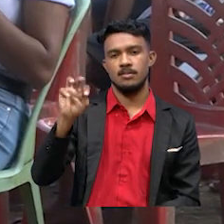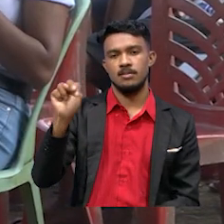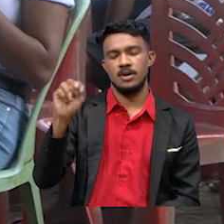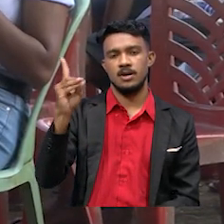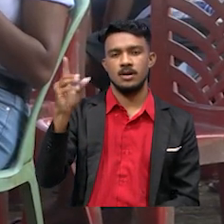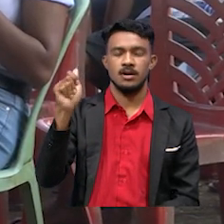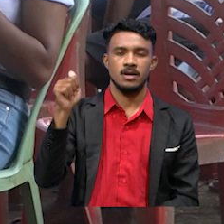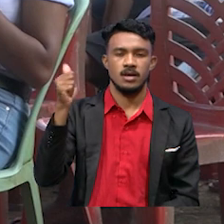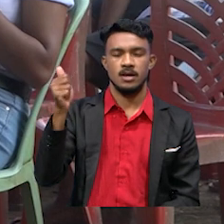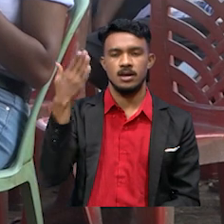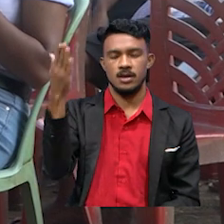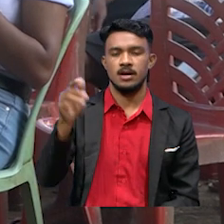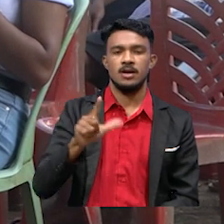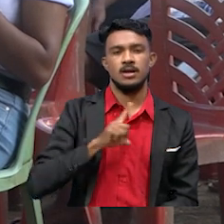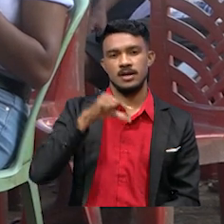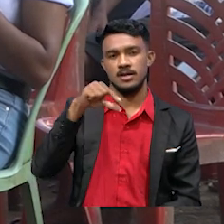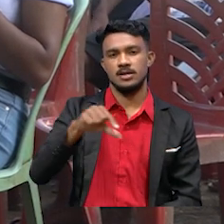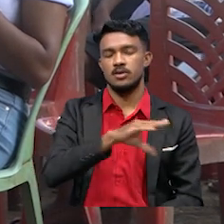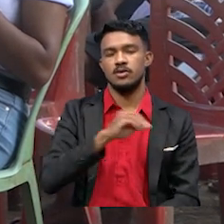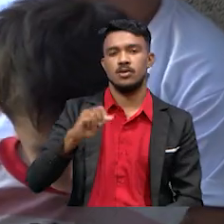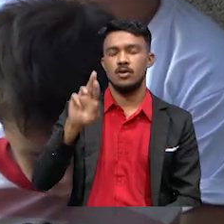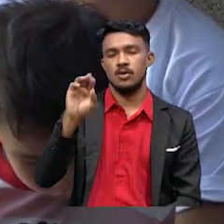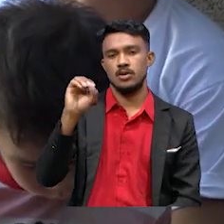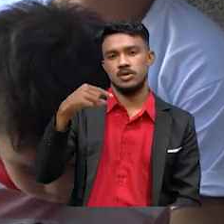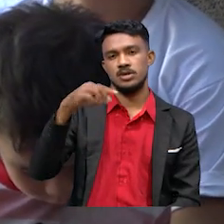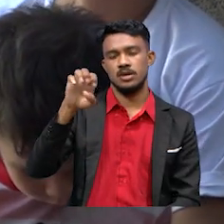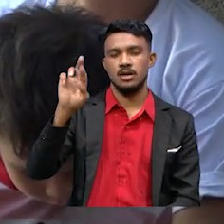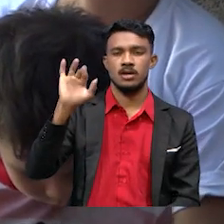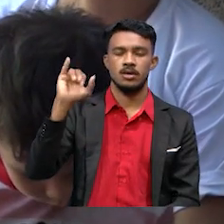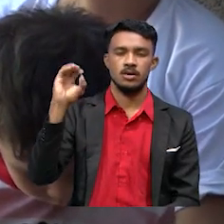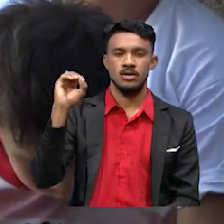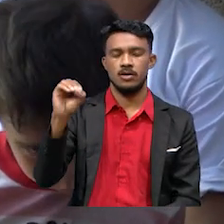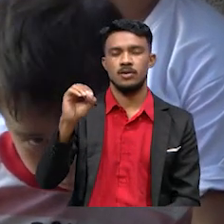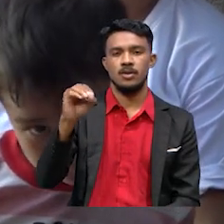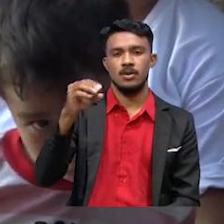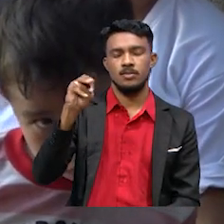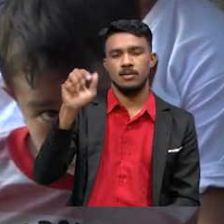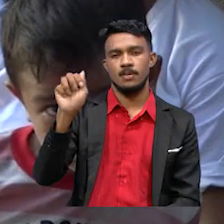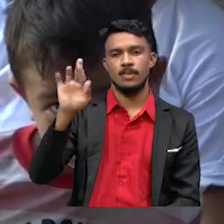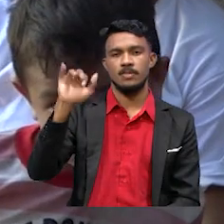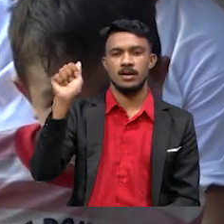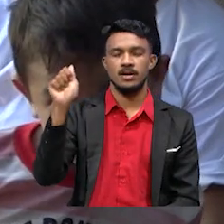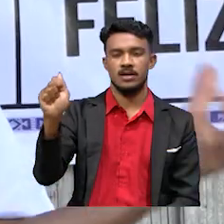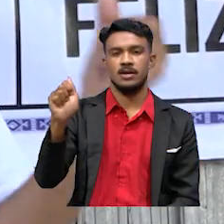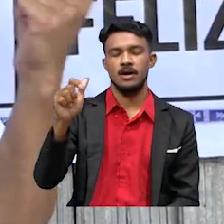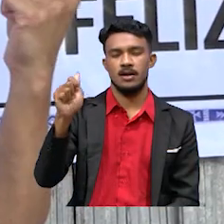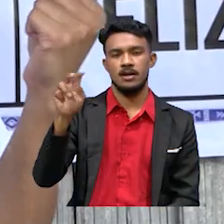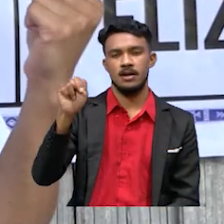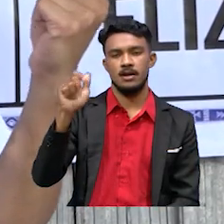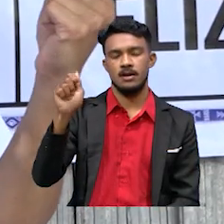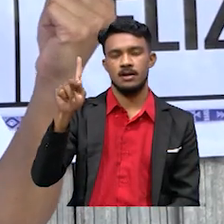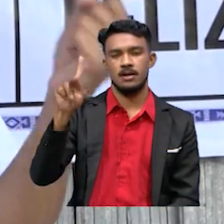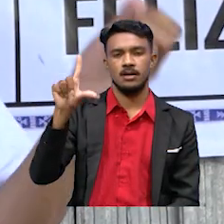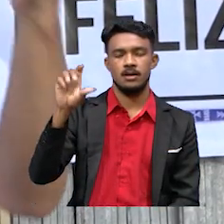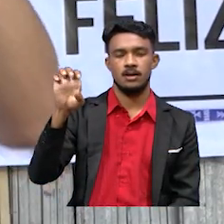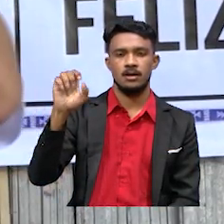Liquiçá, enquanto candidato Rosero Tiago Lobato, Maria Helena Lopes, Antero Bendito no Anacleto Bento Pereira e município